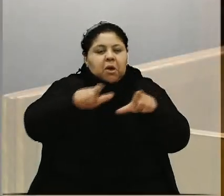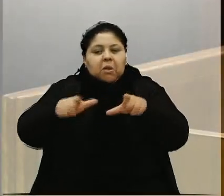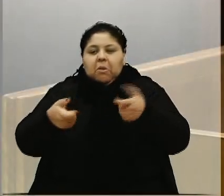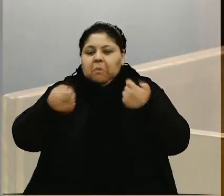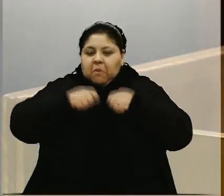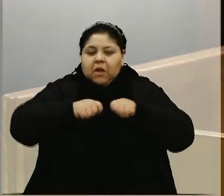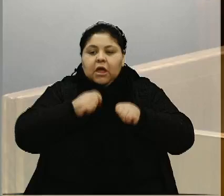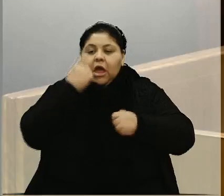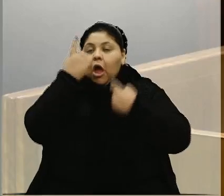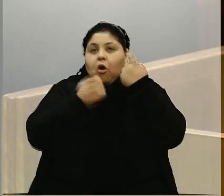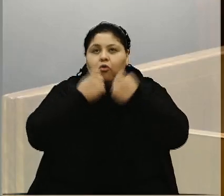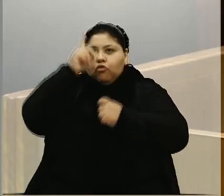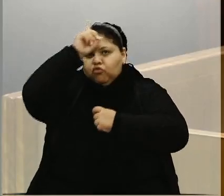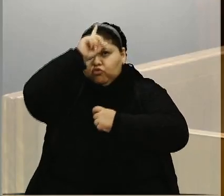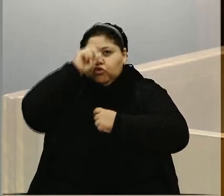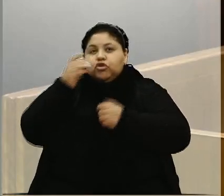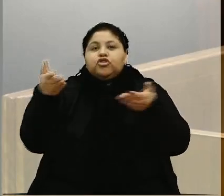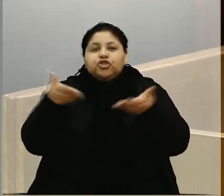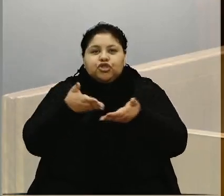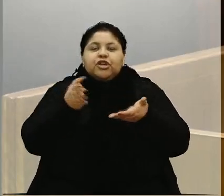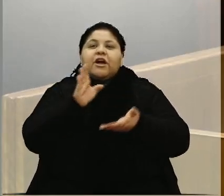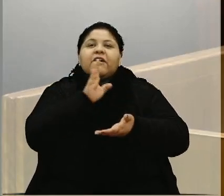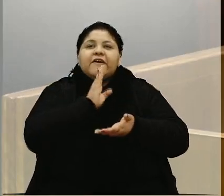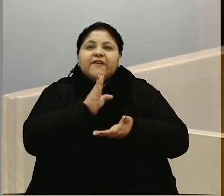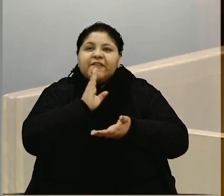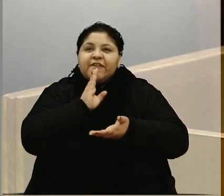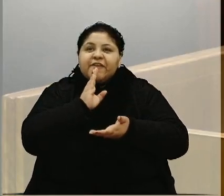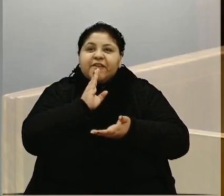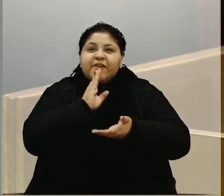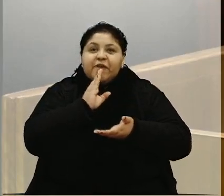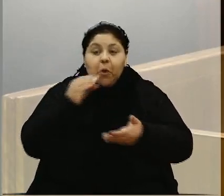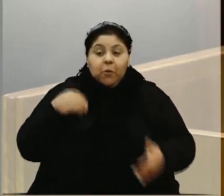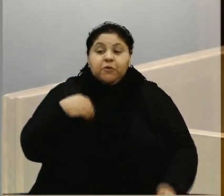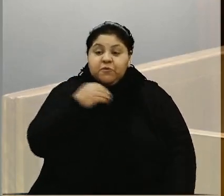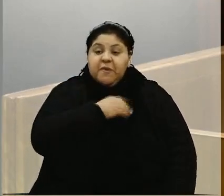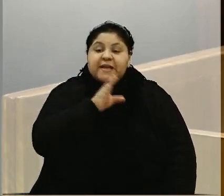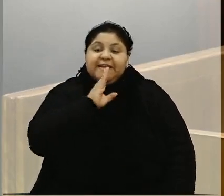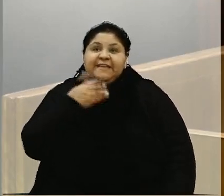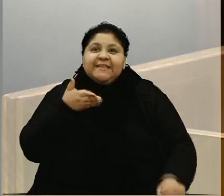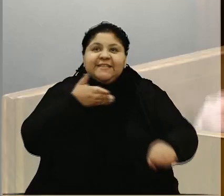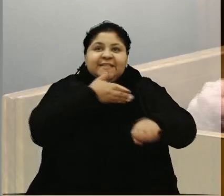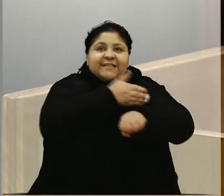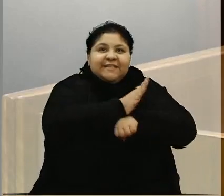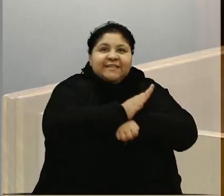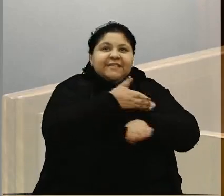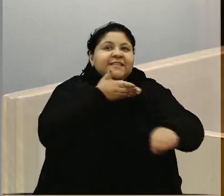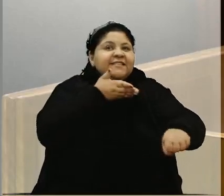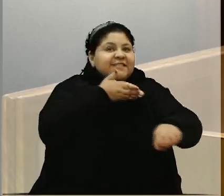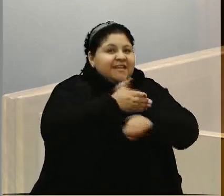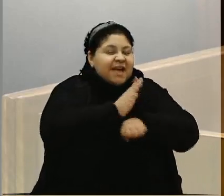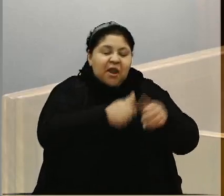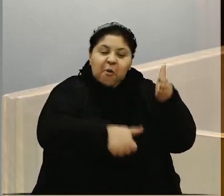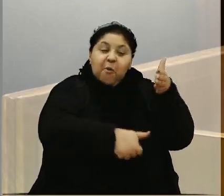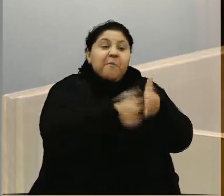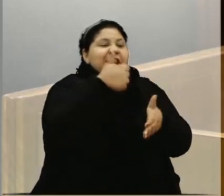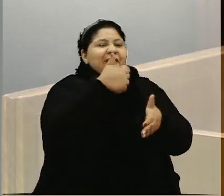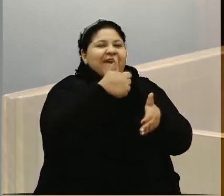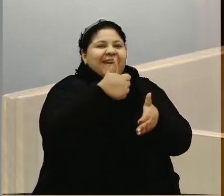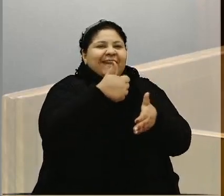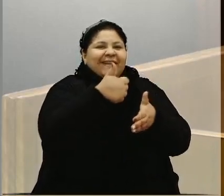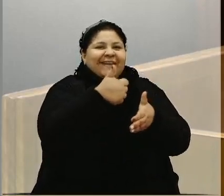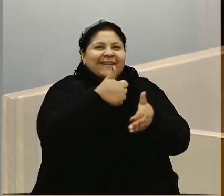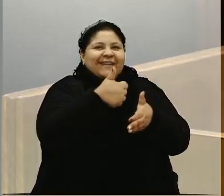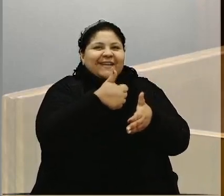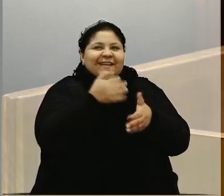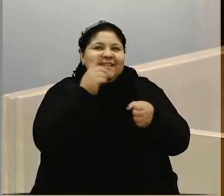Alguns hospitais já nos conhecem, na verdade, até os médicos nos conhecem. Quando a gente chega, eles falam, chegaram o melhor chá da cidade. E eles vêm